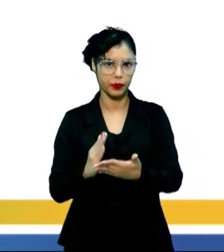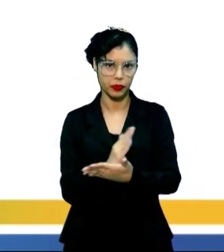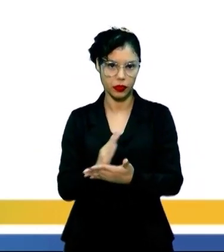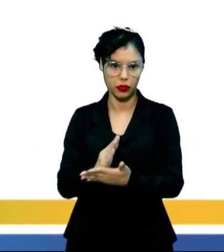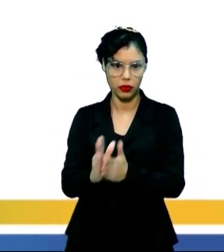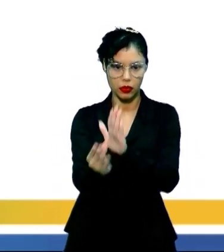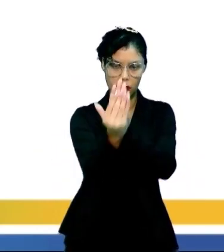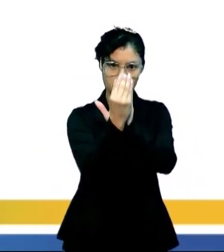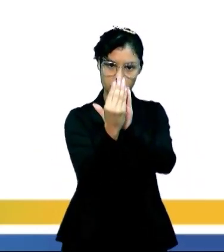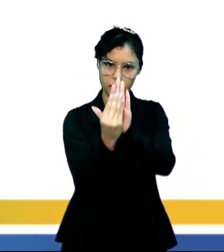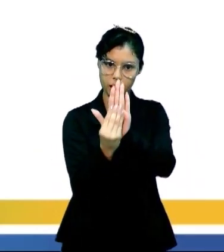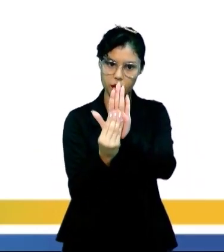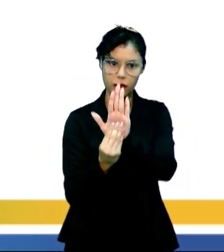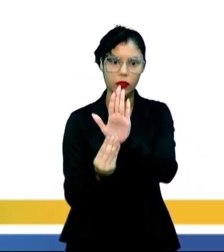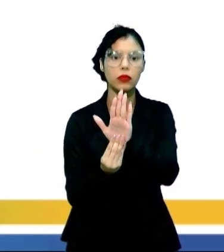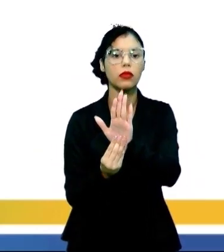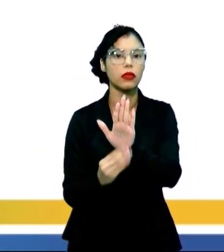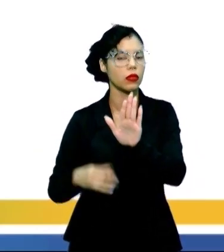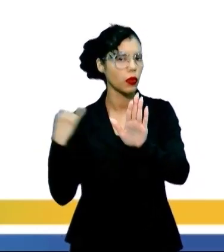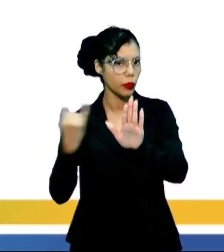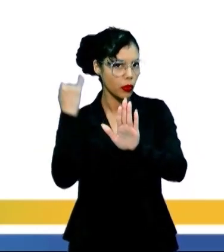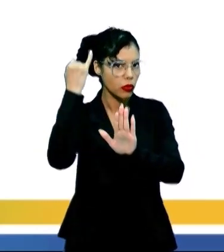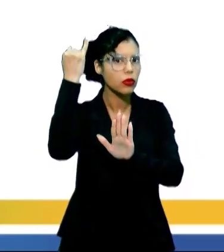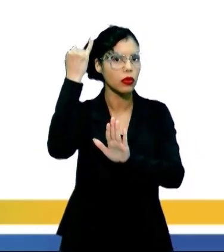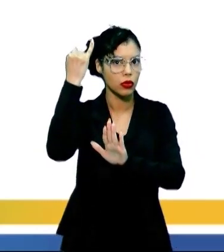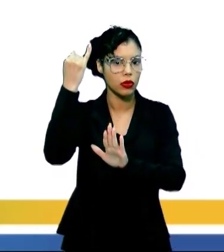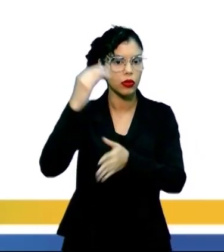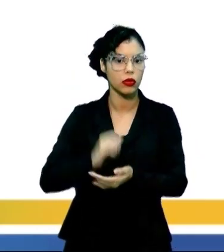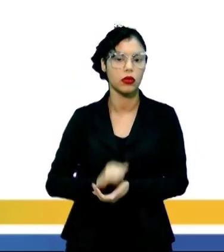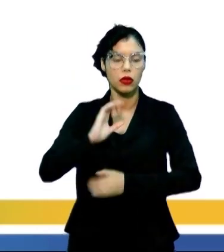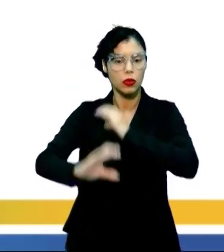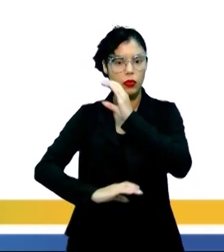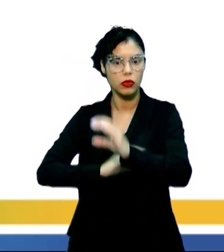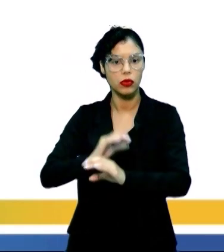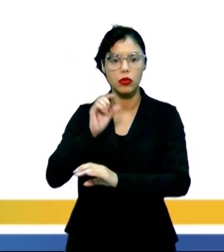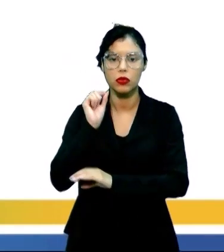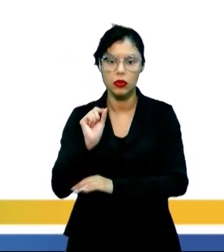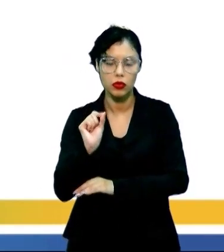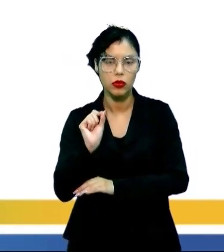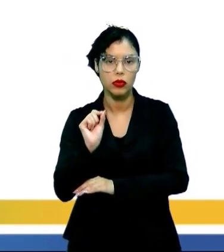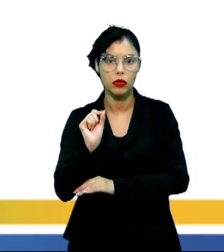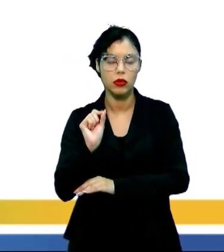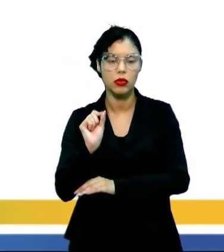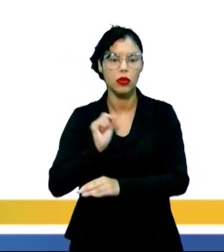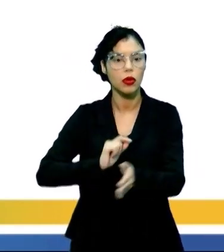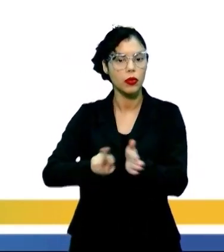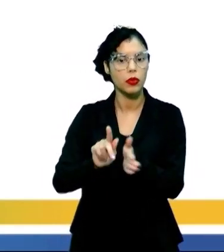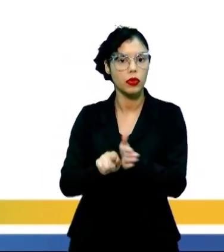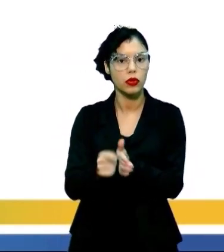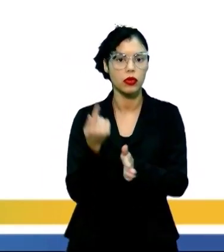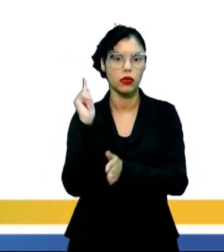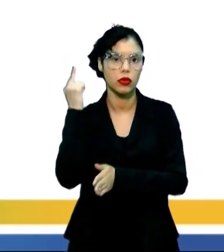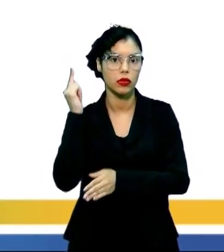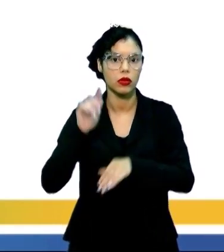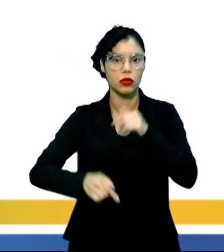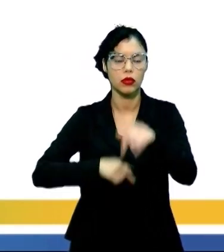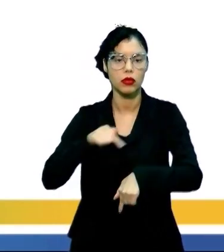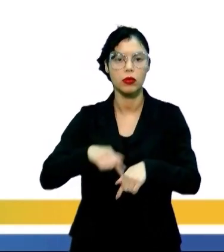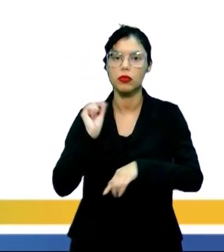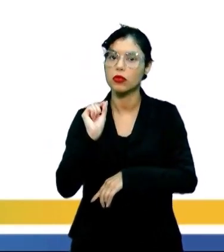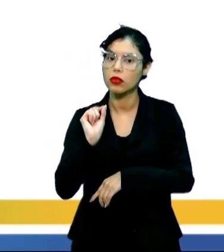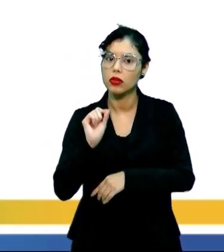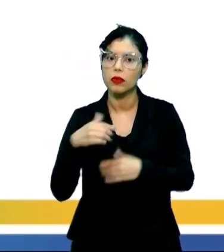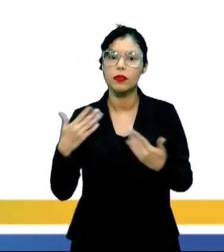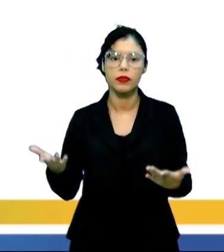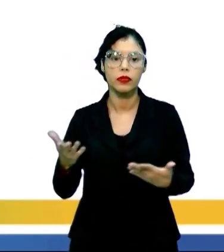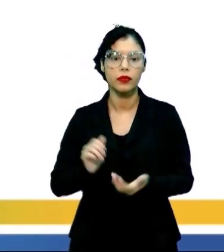Alguns fatores, eles são essenciais para que o ciclo se dê, para que os ciclos biogeoquímicos se deem. Por